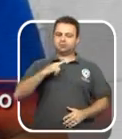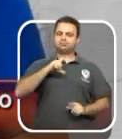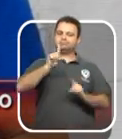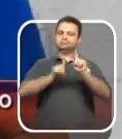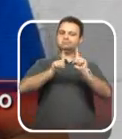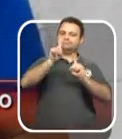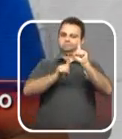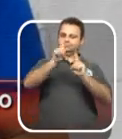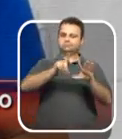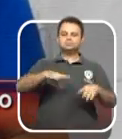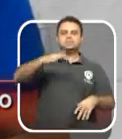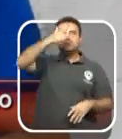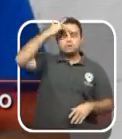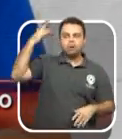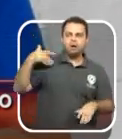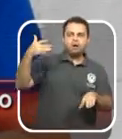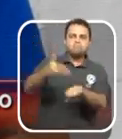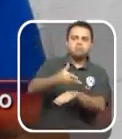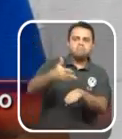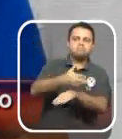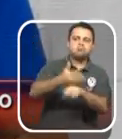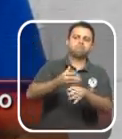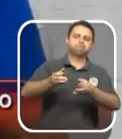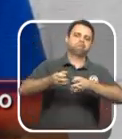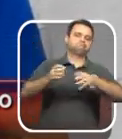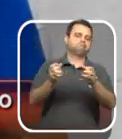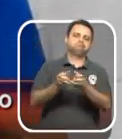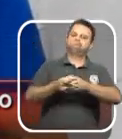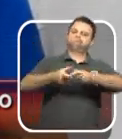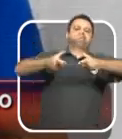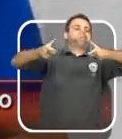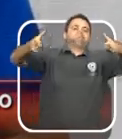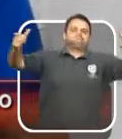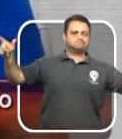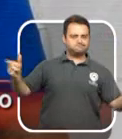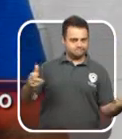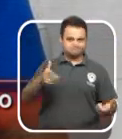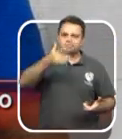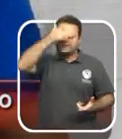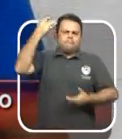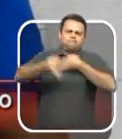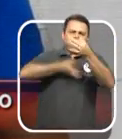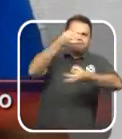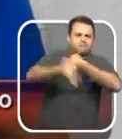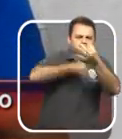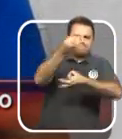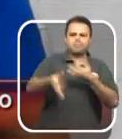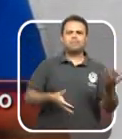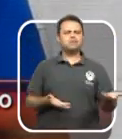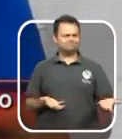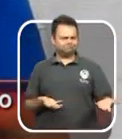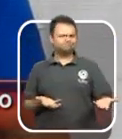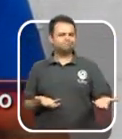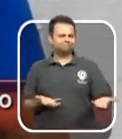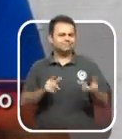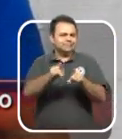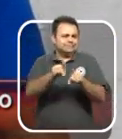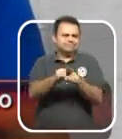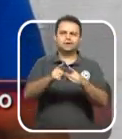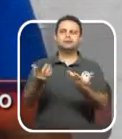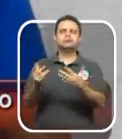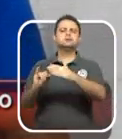participação em números de audiências bem maiores e um envolvimento bem maior. Até em relação às entidades